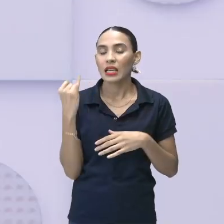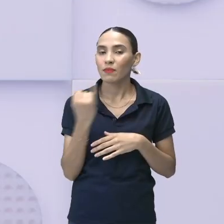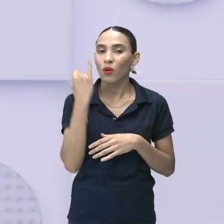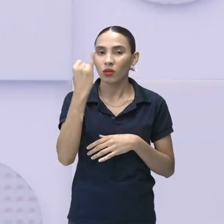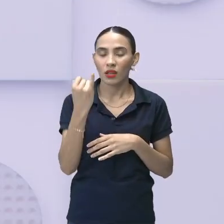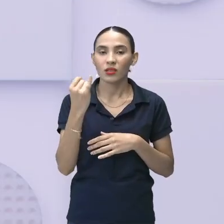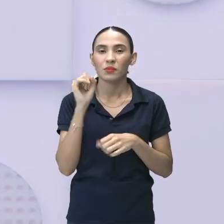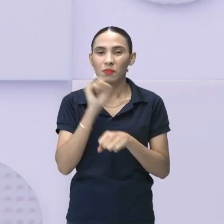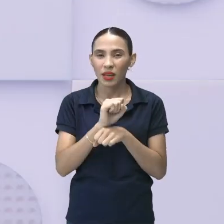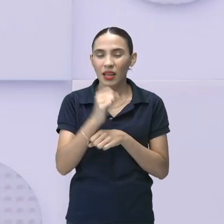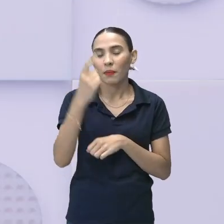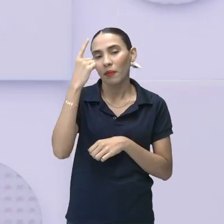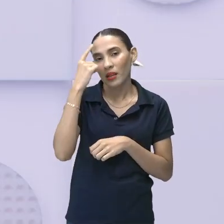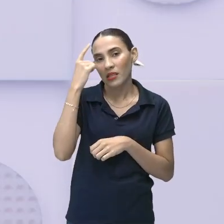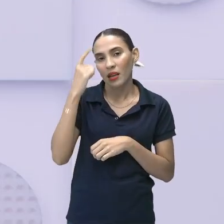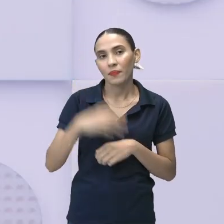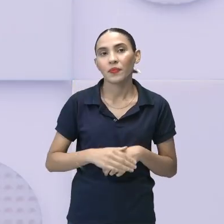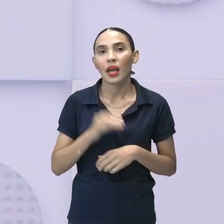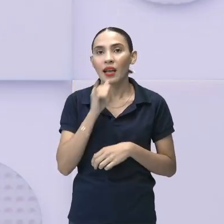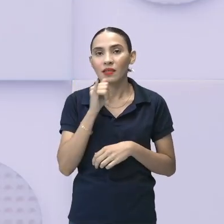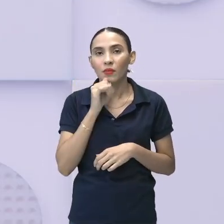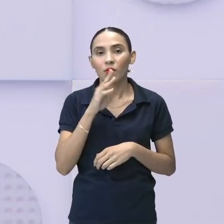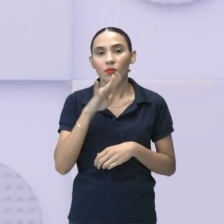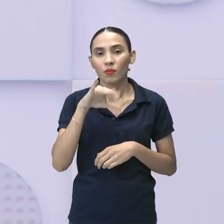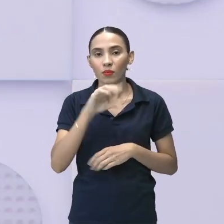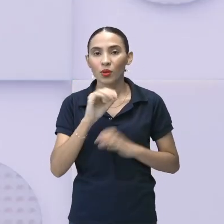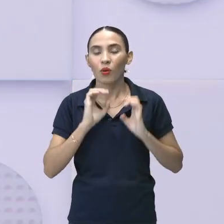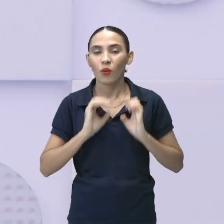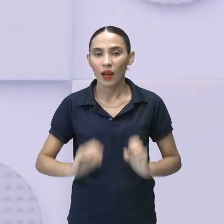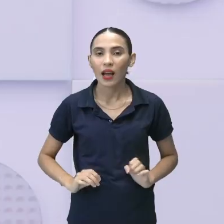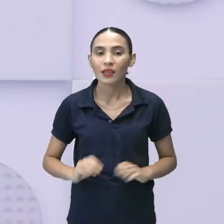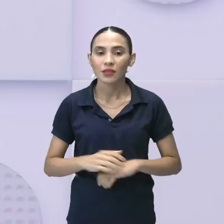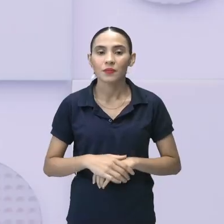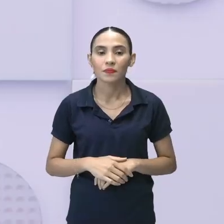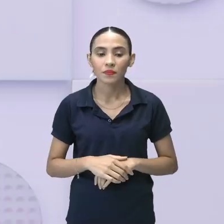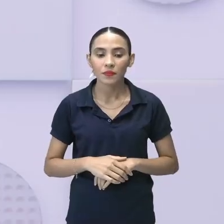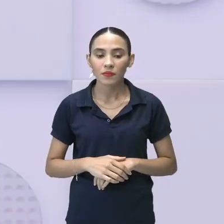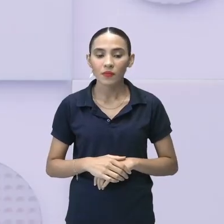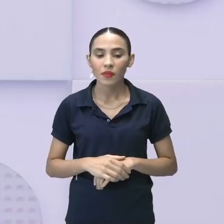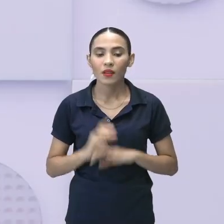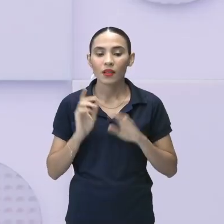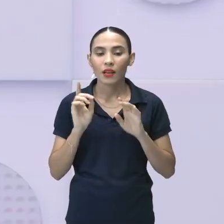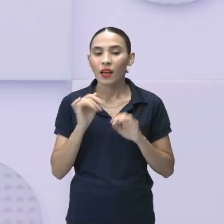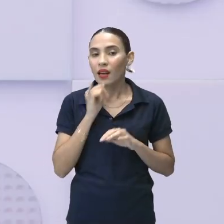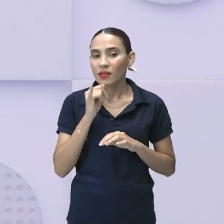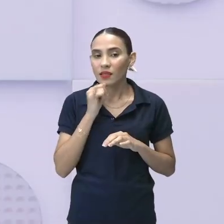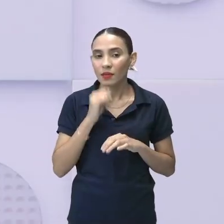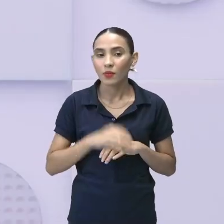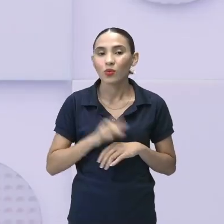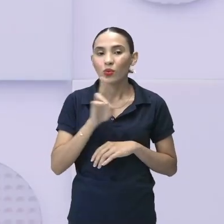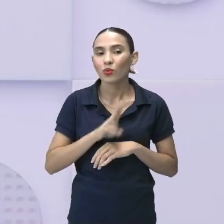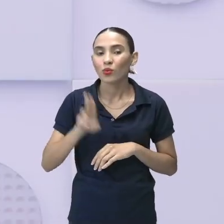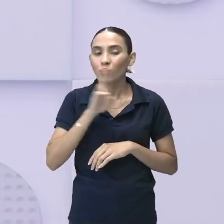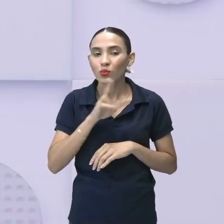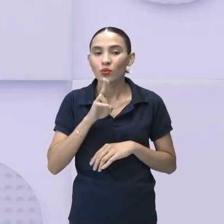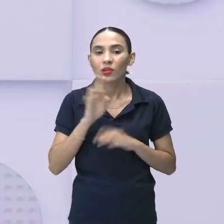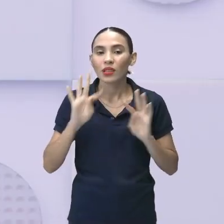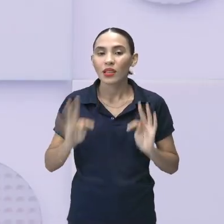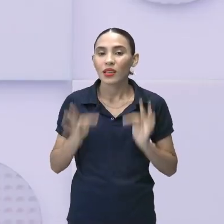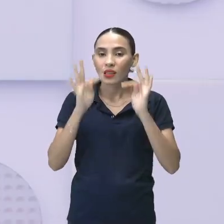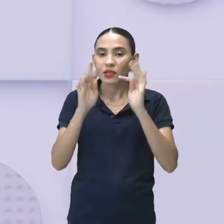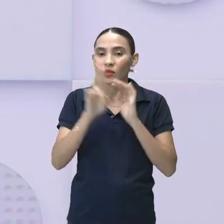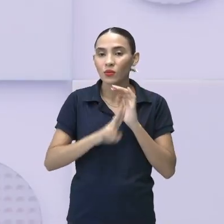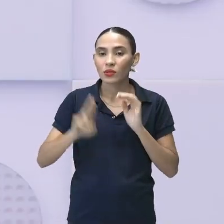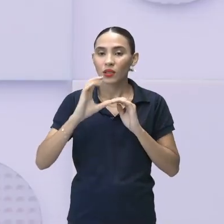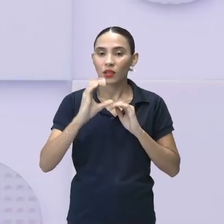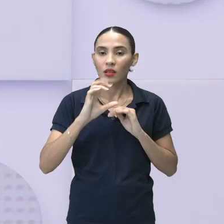modificar os genes humanos, que levanta questões sobre os limites éticos de manipulação genética, incluindo o potencial